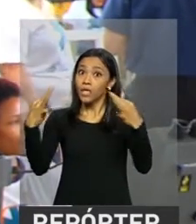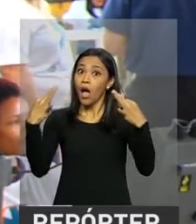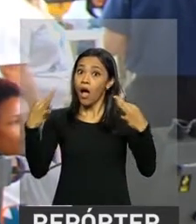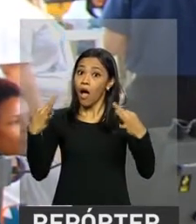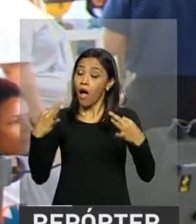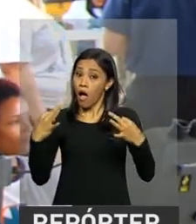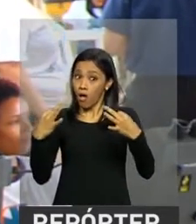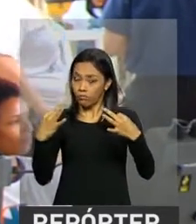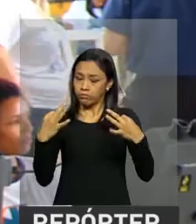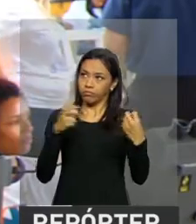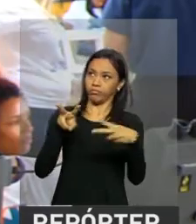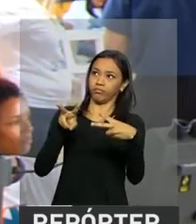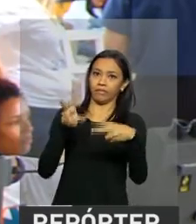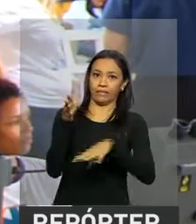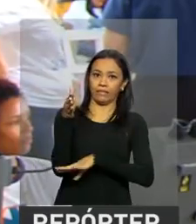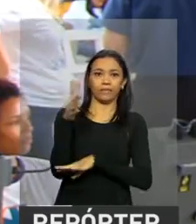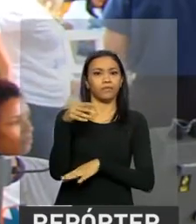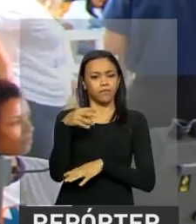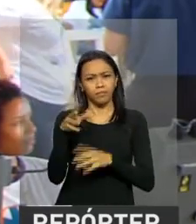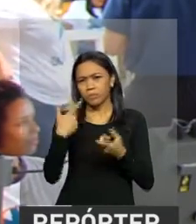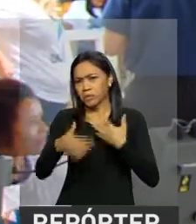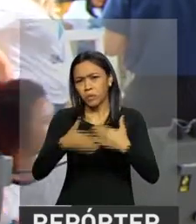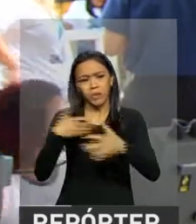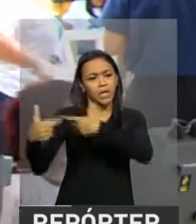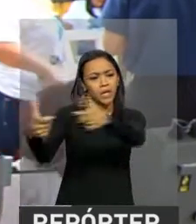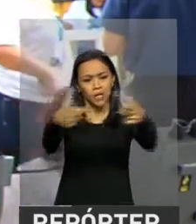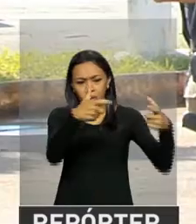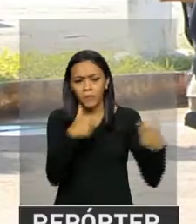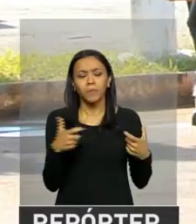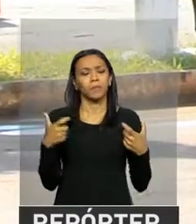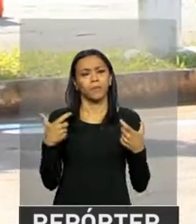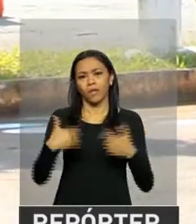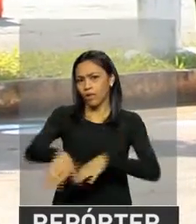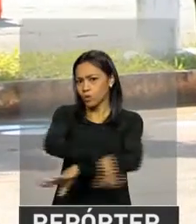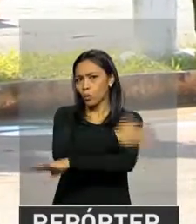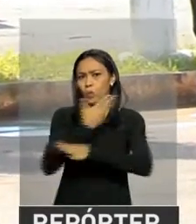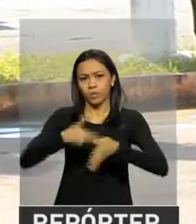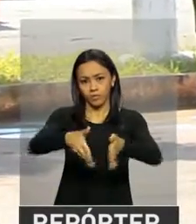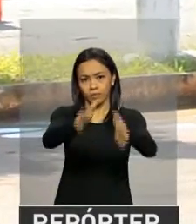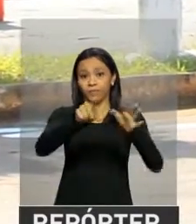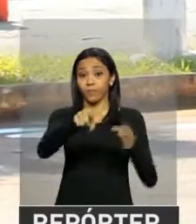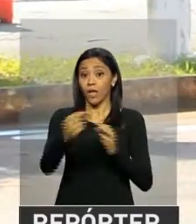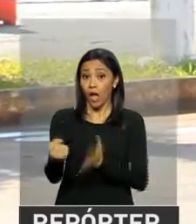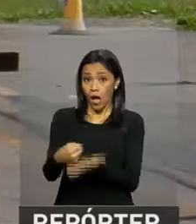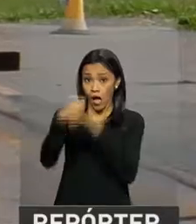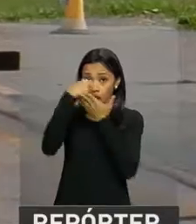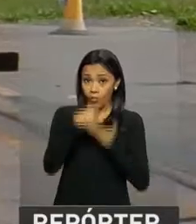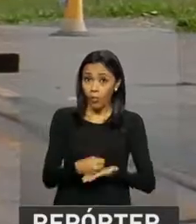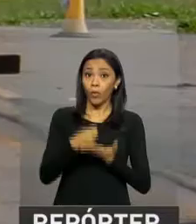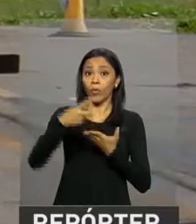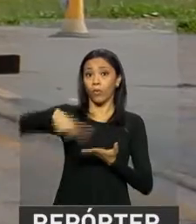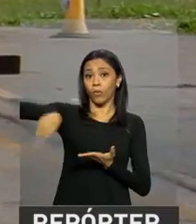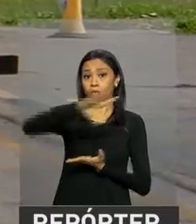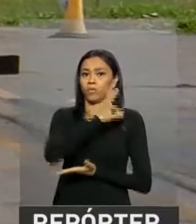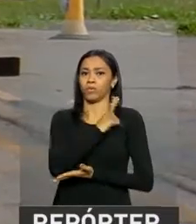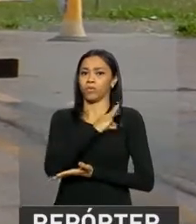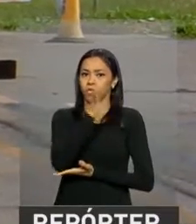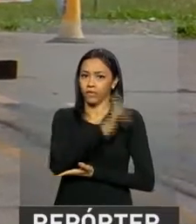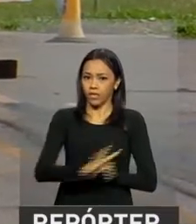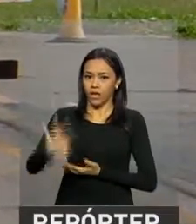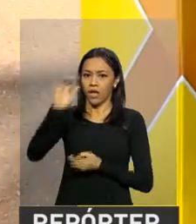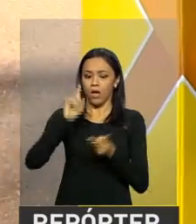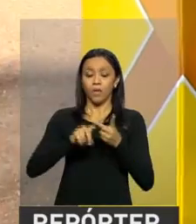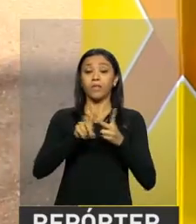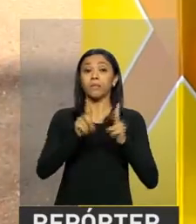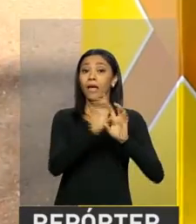lhe adverte dos riscos nas rodovias, nas estradas, nas ruas. Com o apoio da Polícia Rodoviária Federal e do Departamento Nacional de